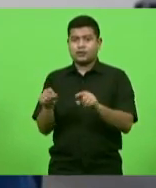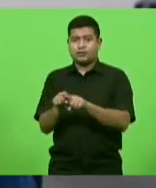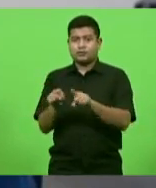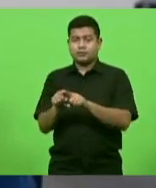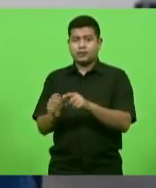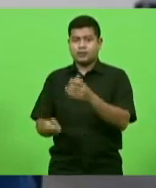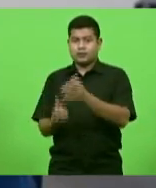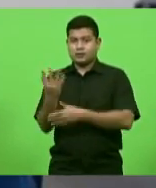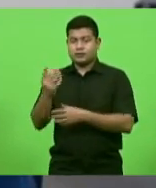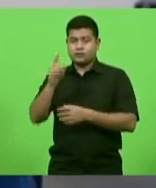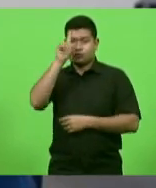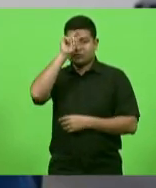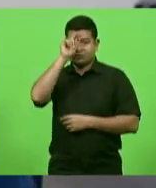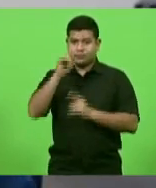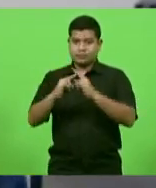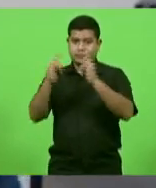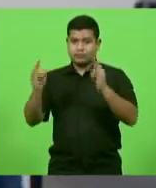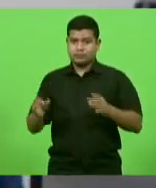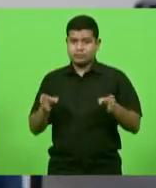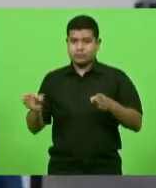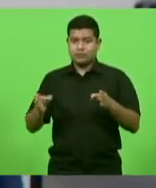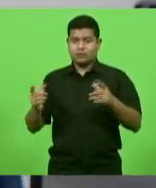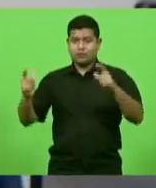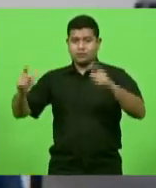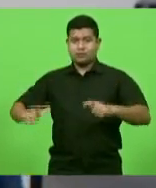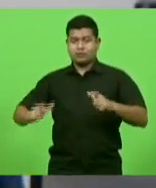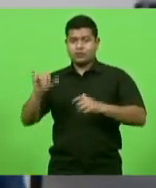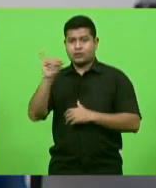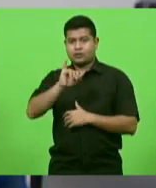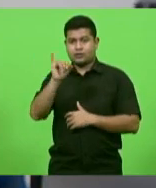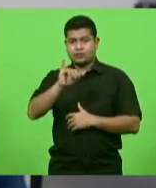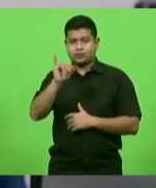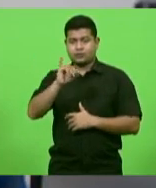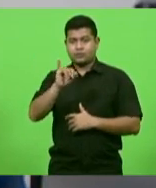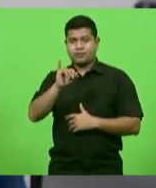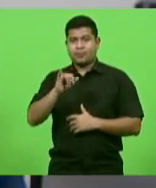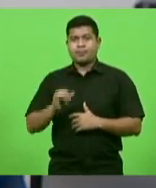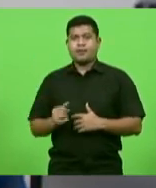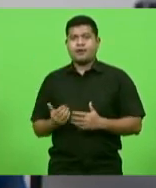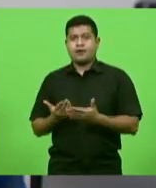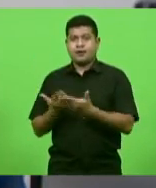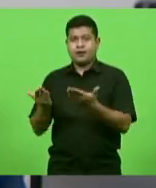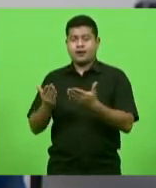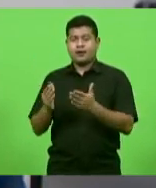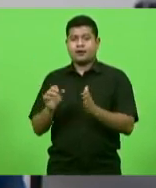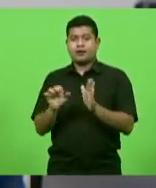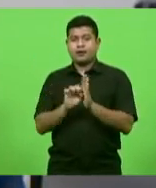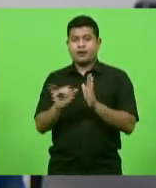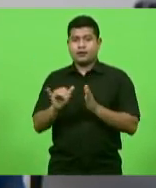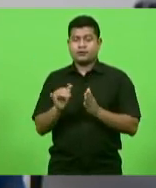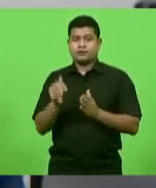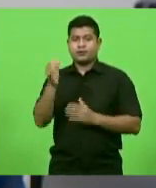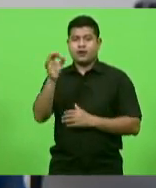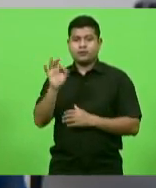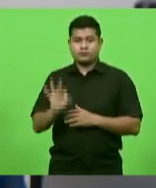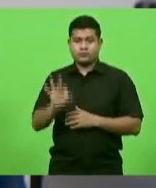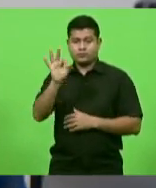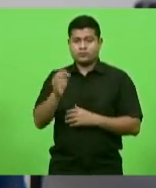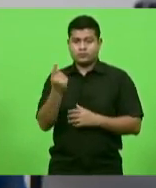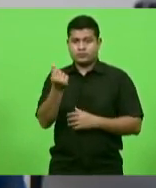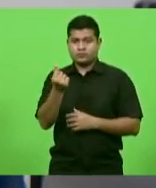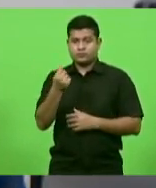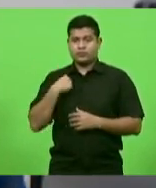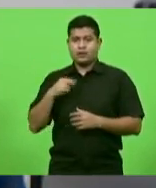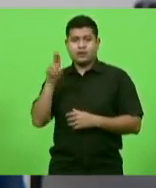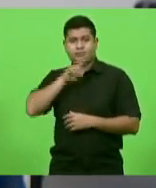de hospital de campanha a ser alocado no município de Itajaí a ser contratado por Edital de cotação de preço emergencial